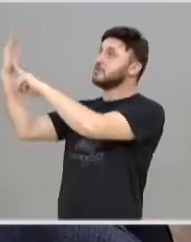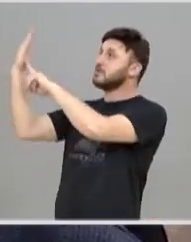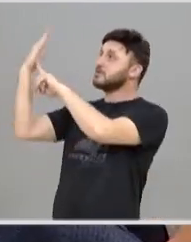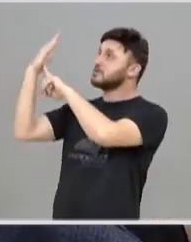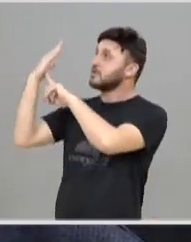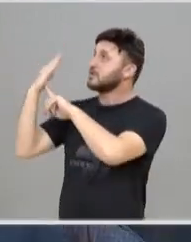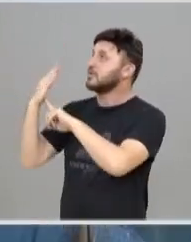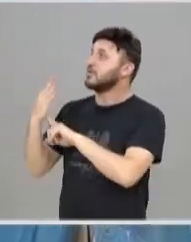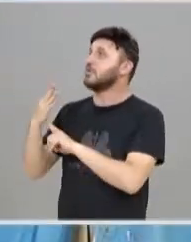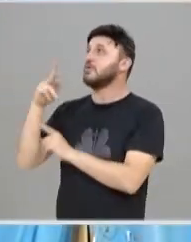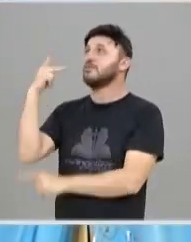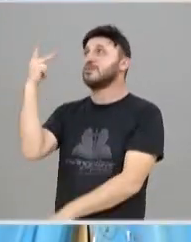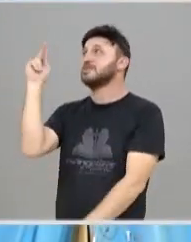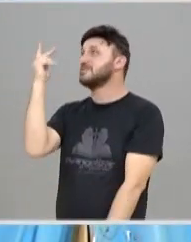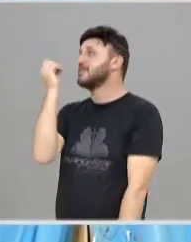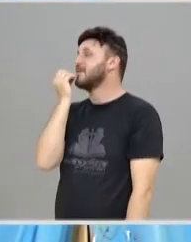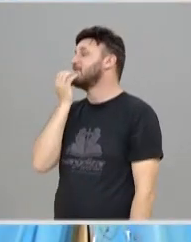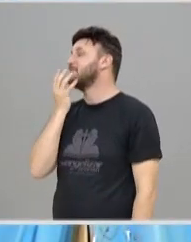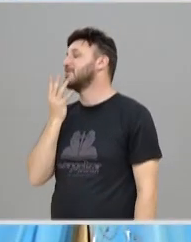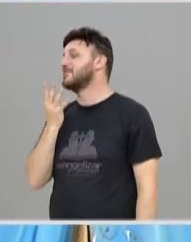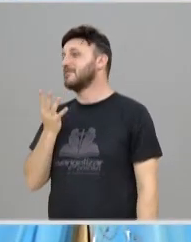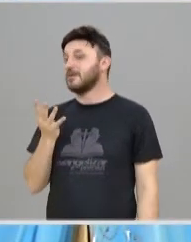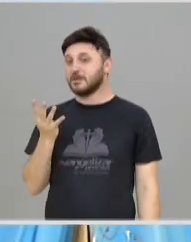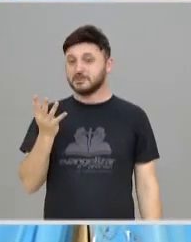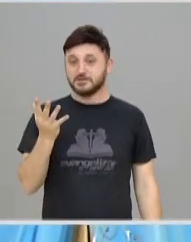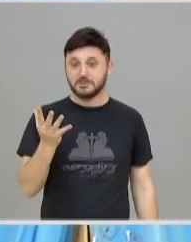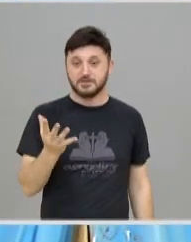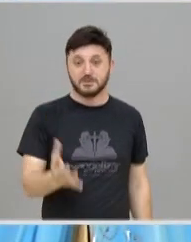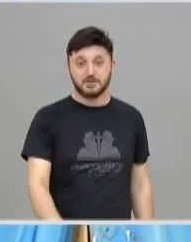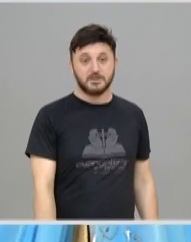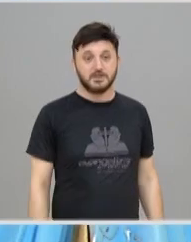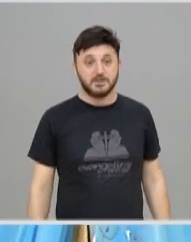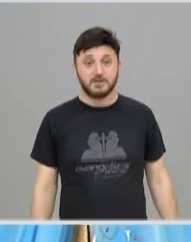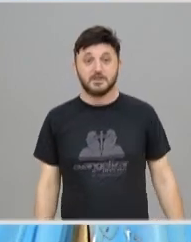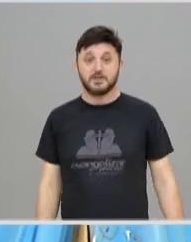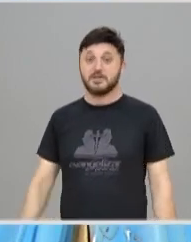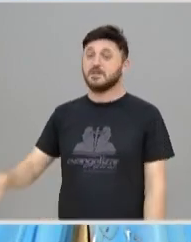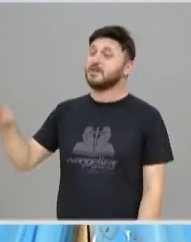Mostrai-nos, ó Senhor, vossa bondade